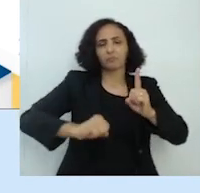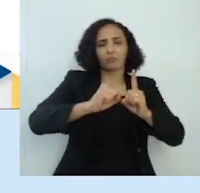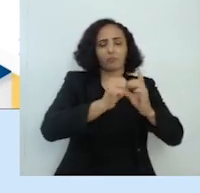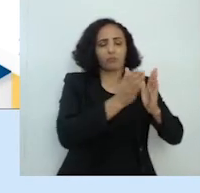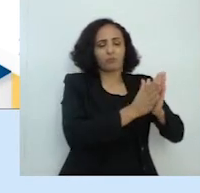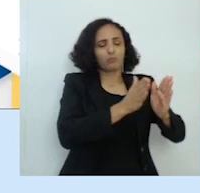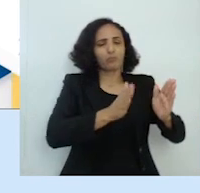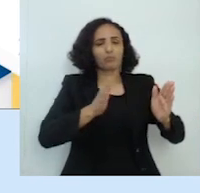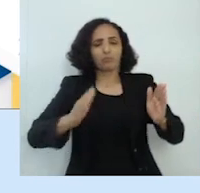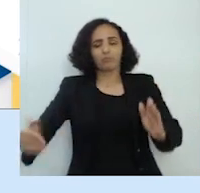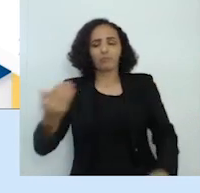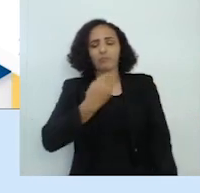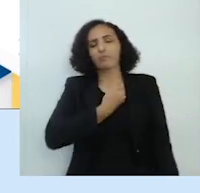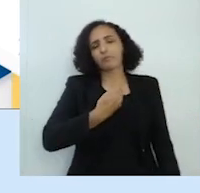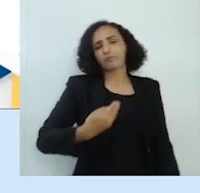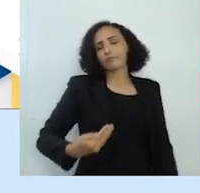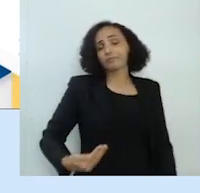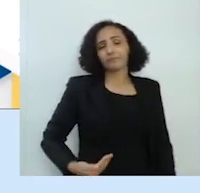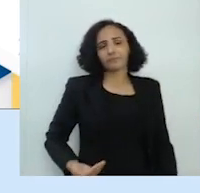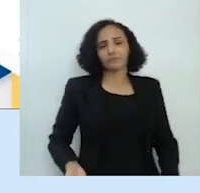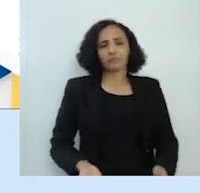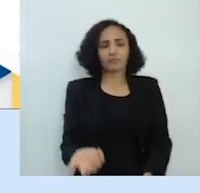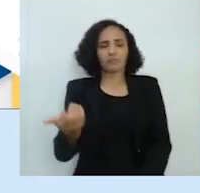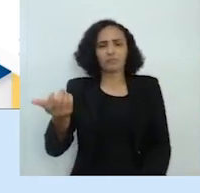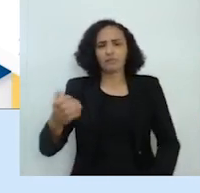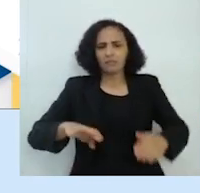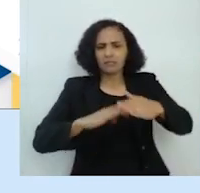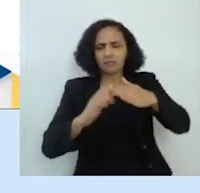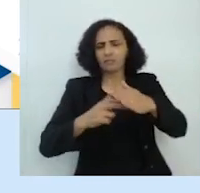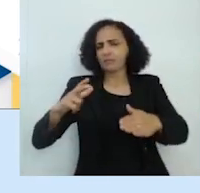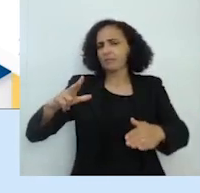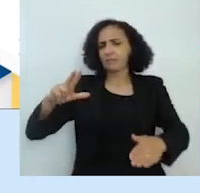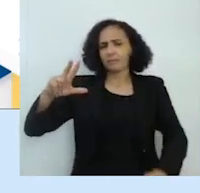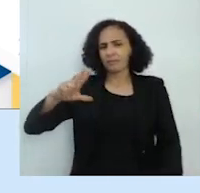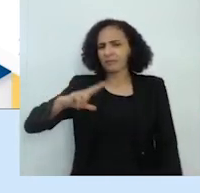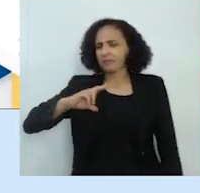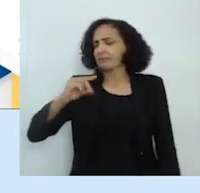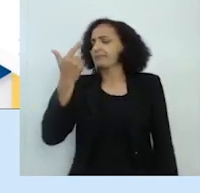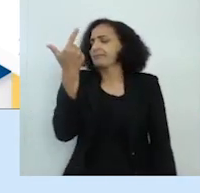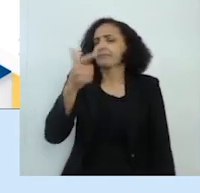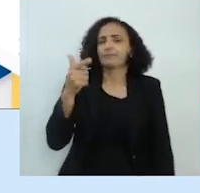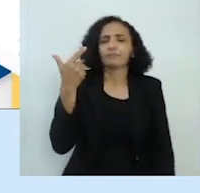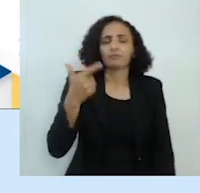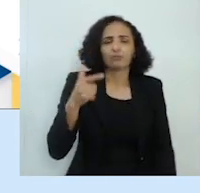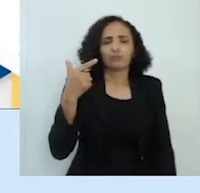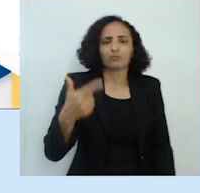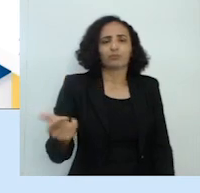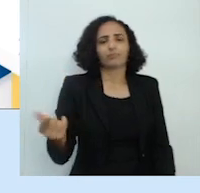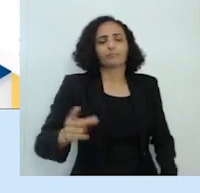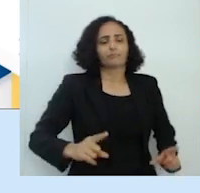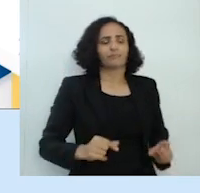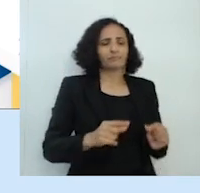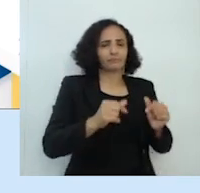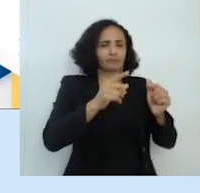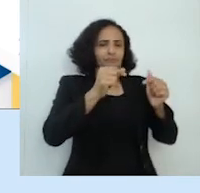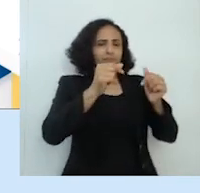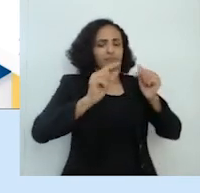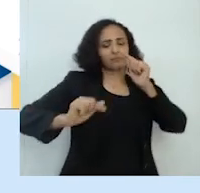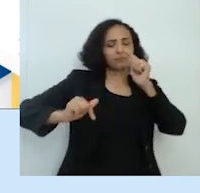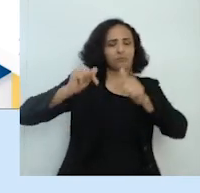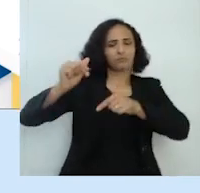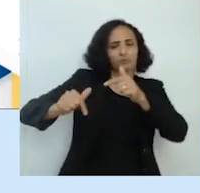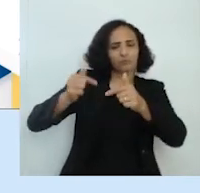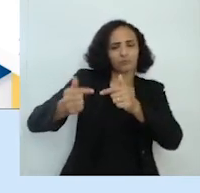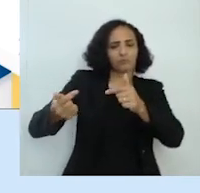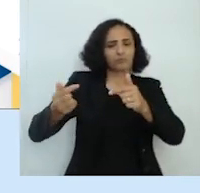são públicos, não existe empresa privada. Não há separação entre propriedade do capital, que são os empregadores, e o proprietário da força de trabalho,